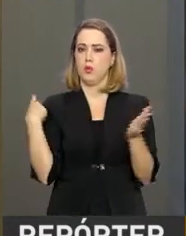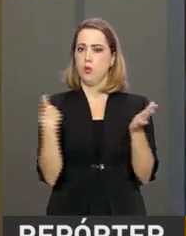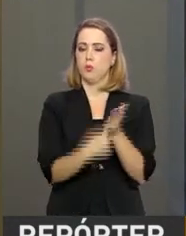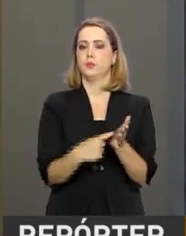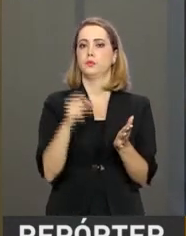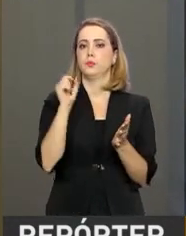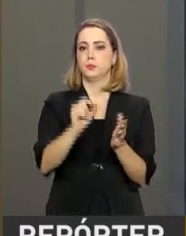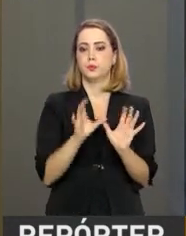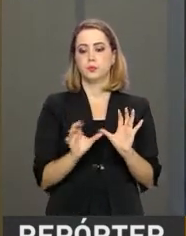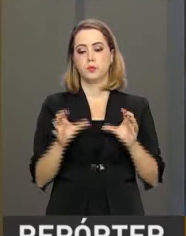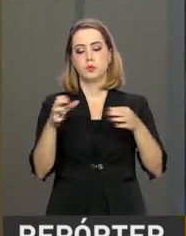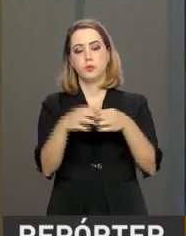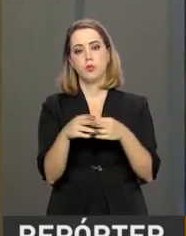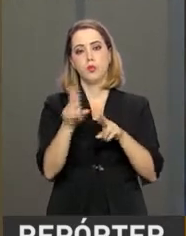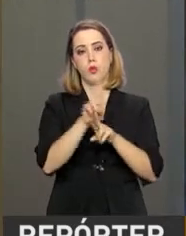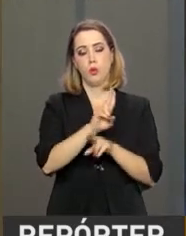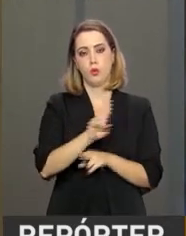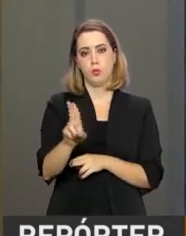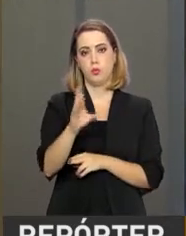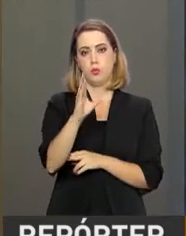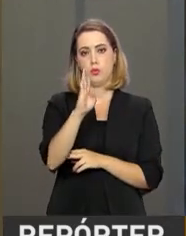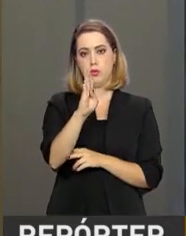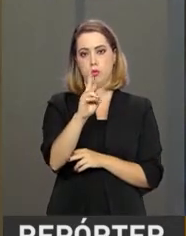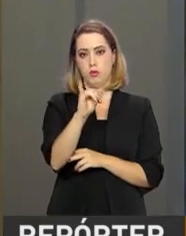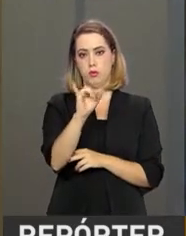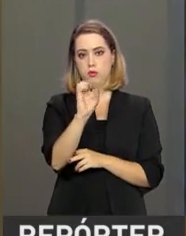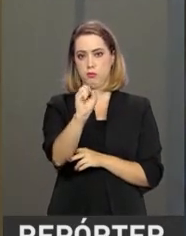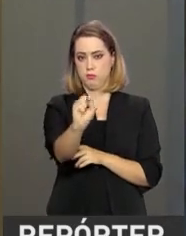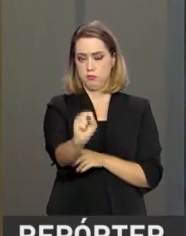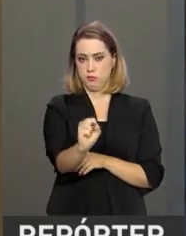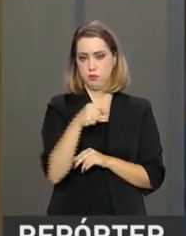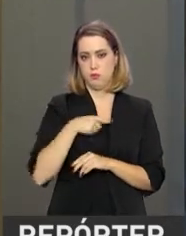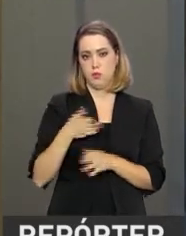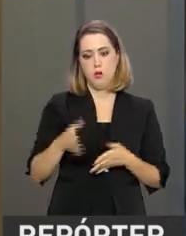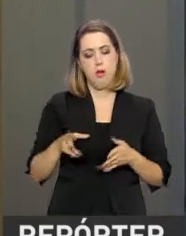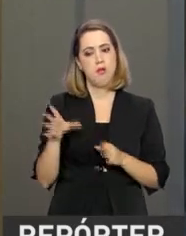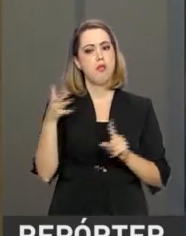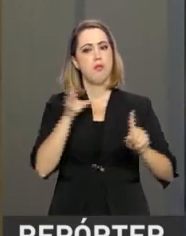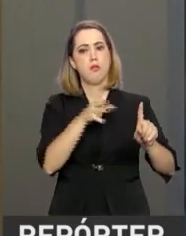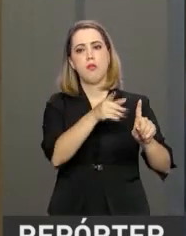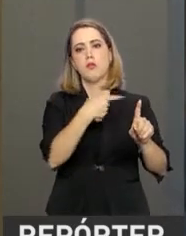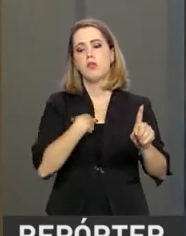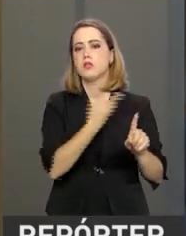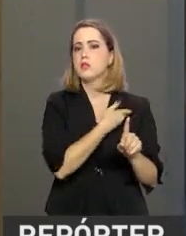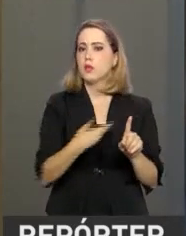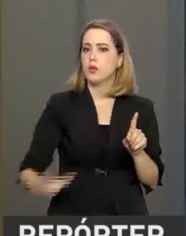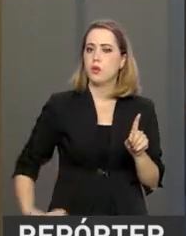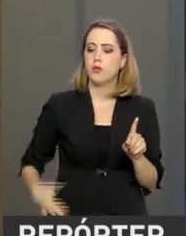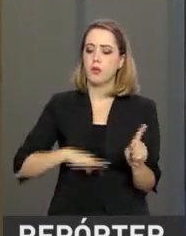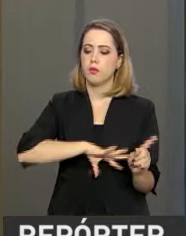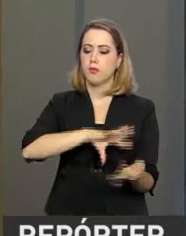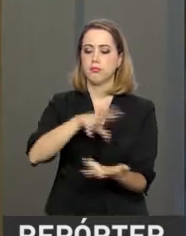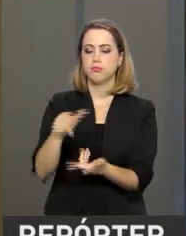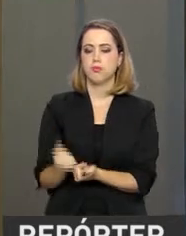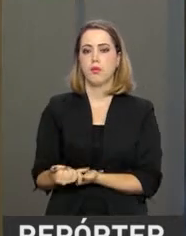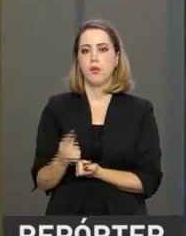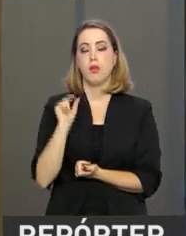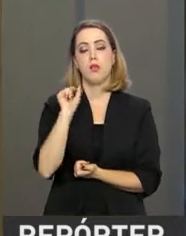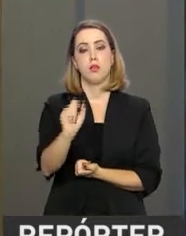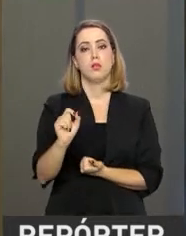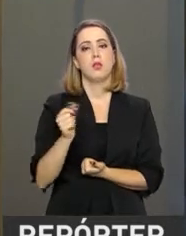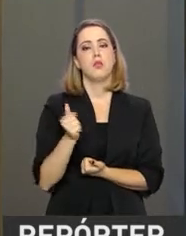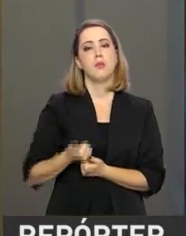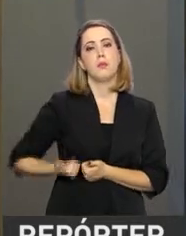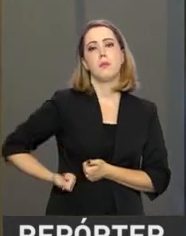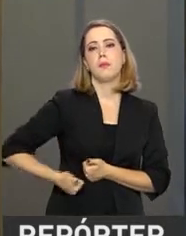grupo é com o objetivo de influenciar a governança global queremos dizer com isso aumentar